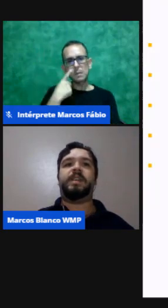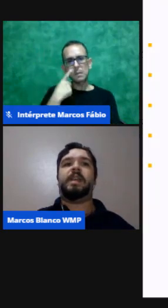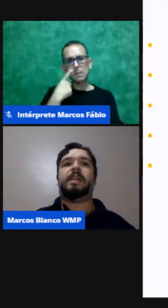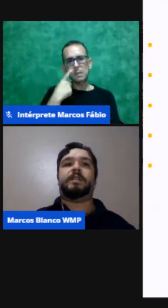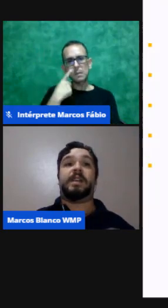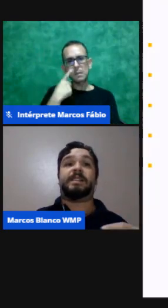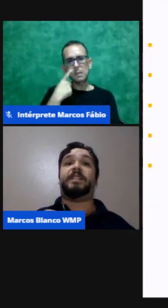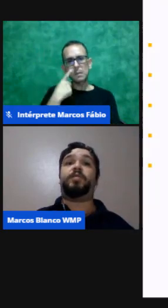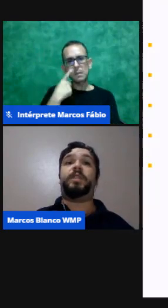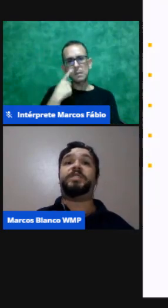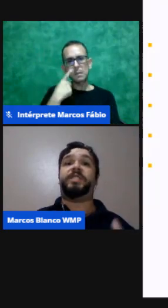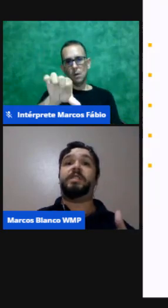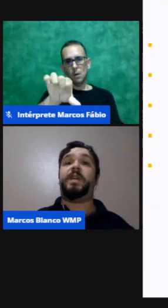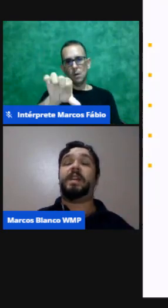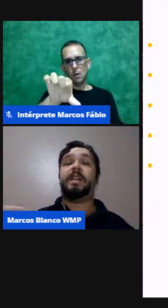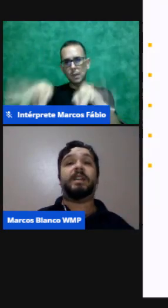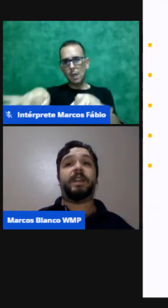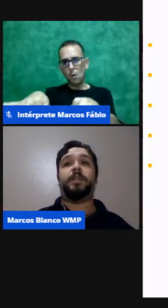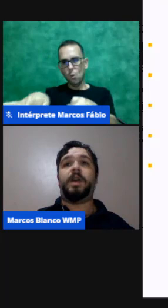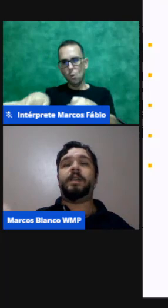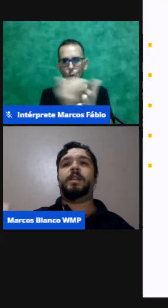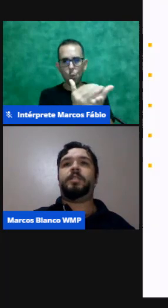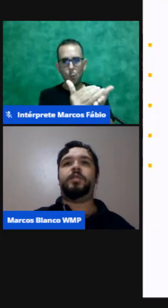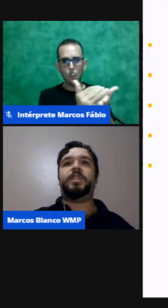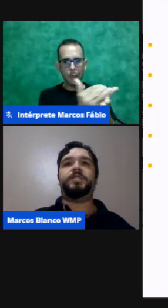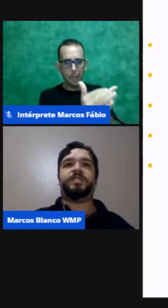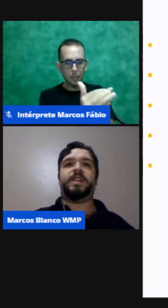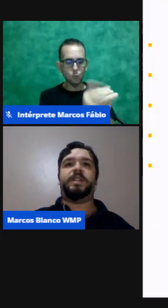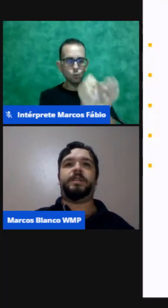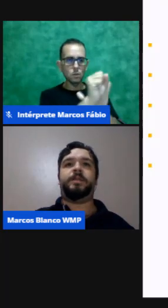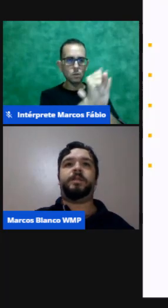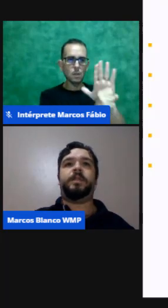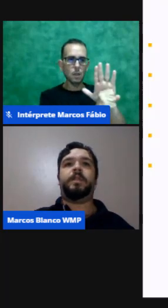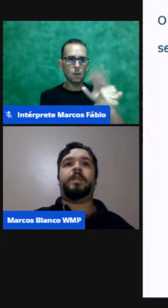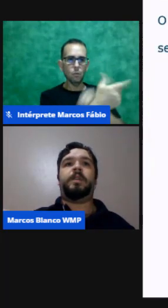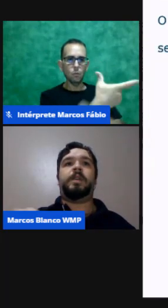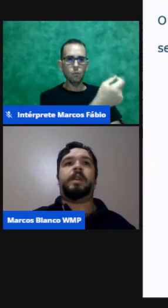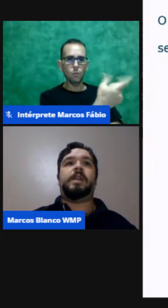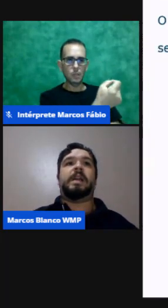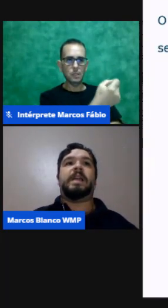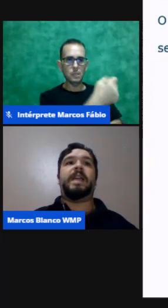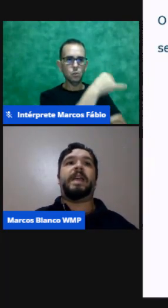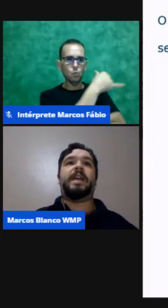século XX, na cidade de Curitiba e Niterói, no Rio de Janeiro.